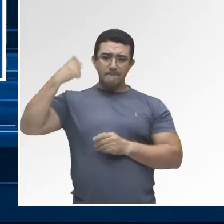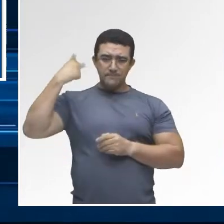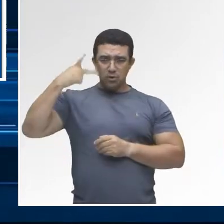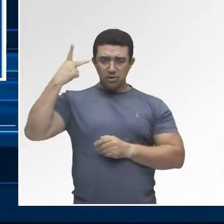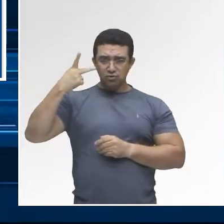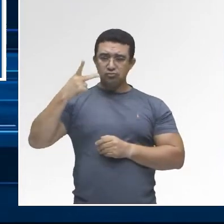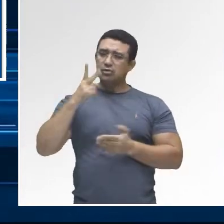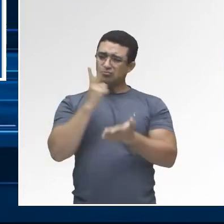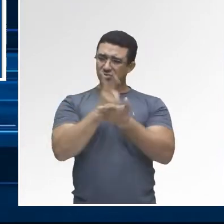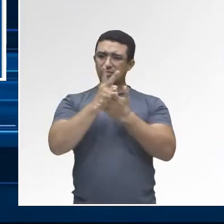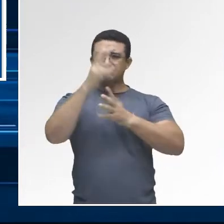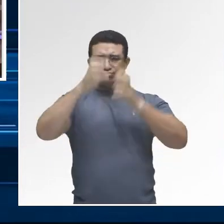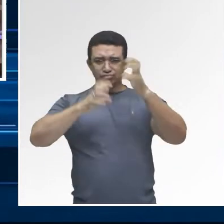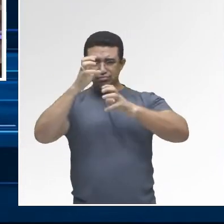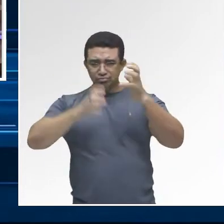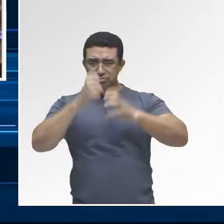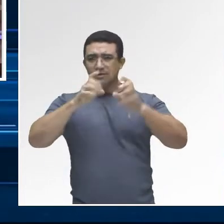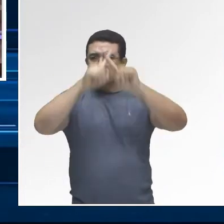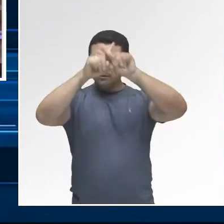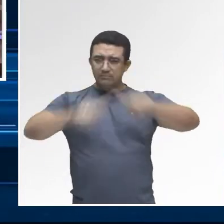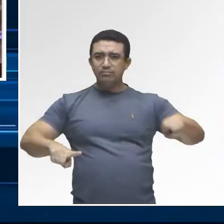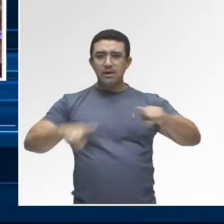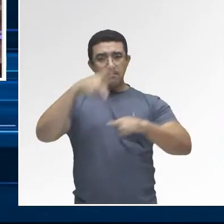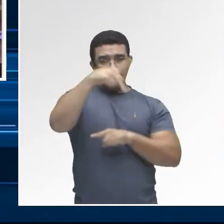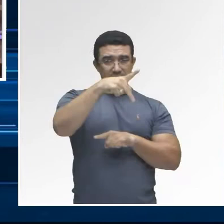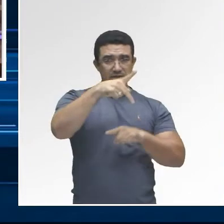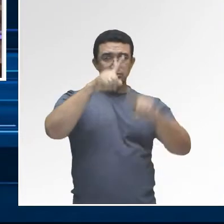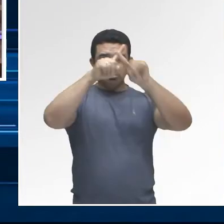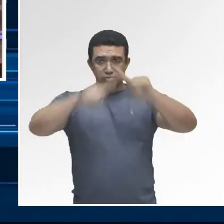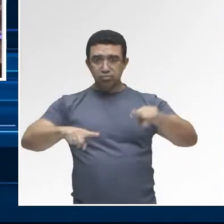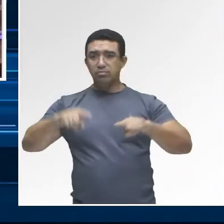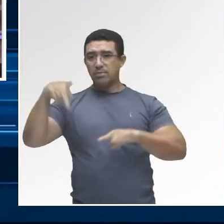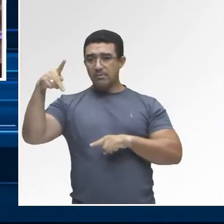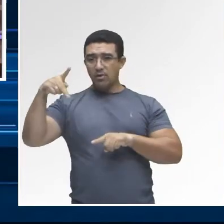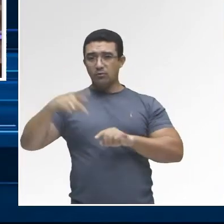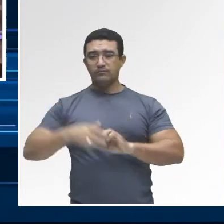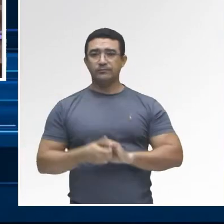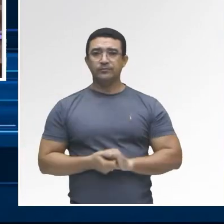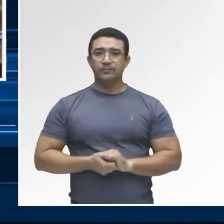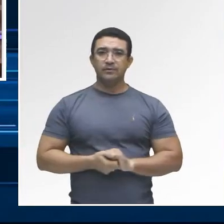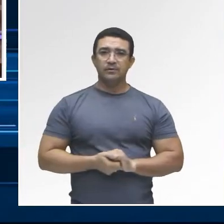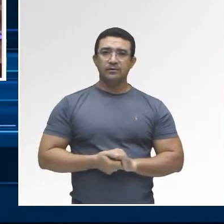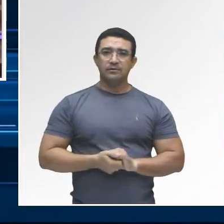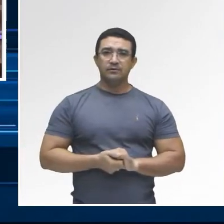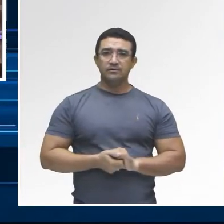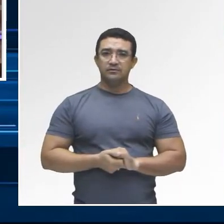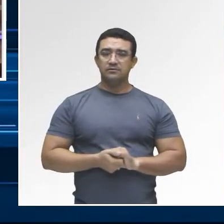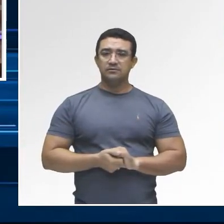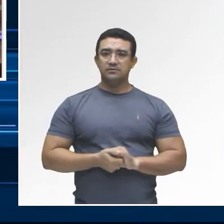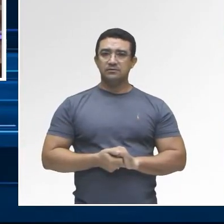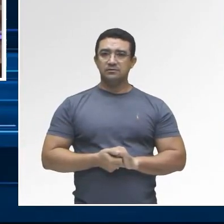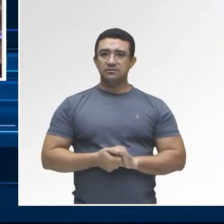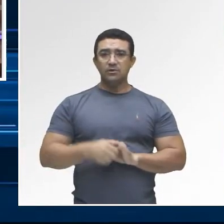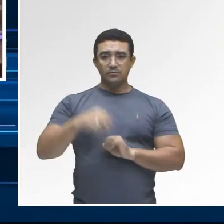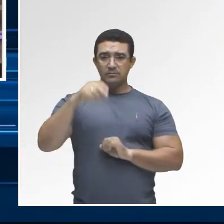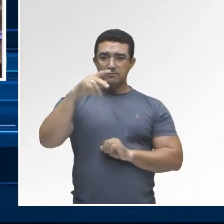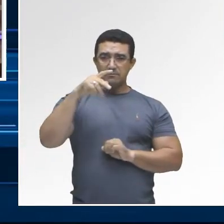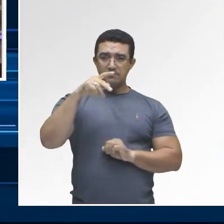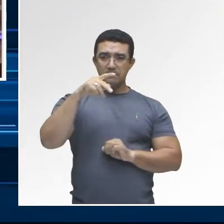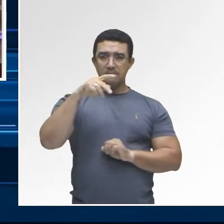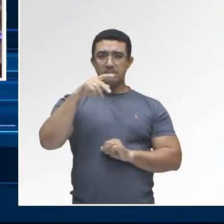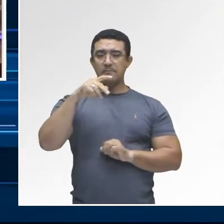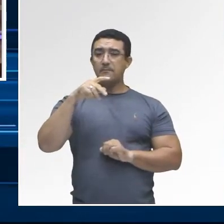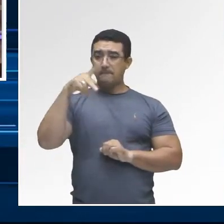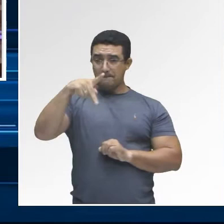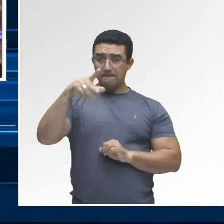embate entre patrícios e plebeus. Porque os plebeus, eles vão ser importantes para os